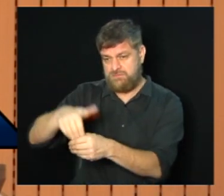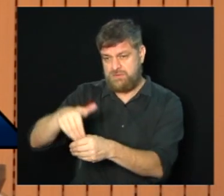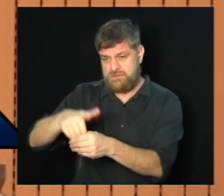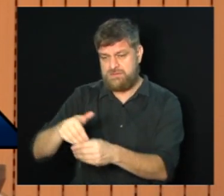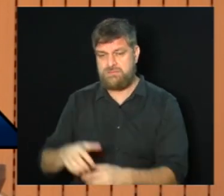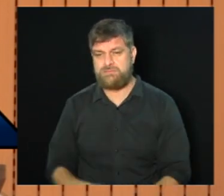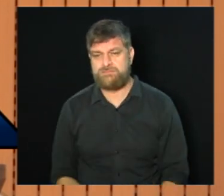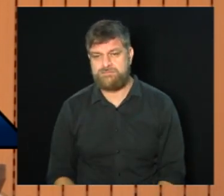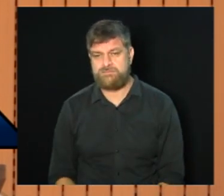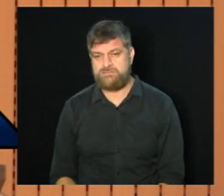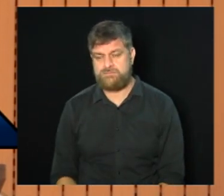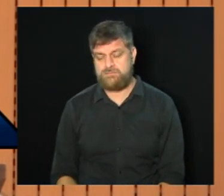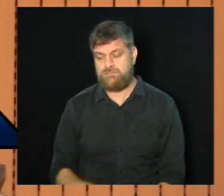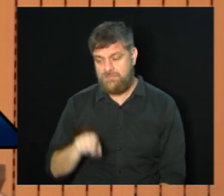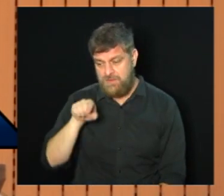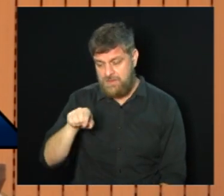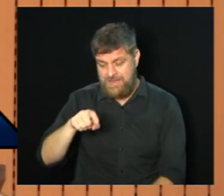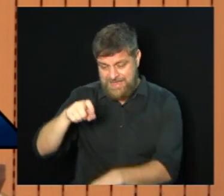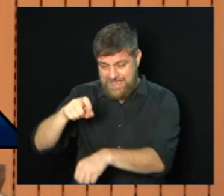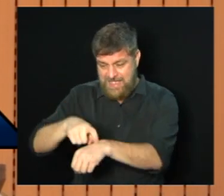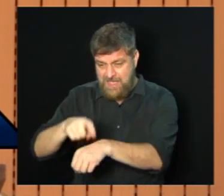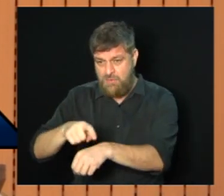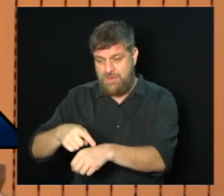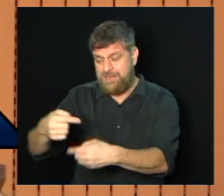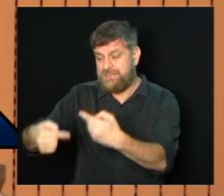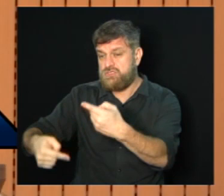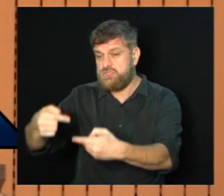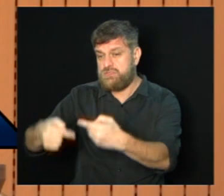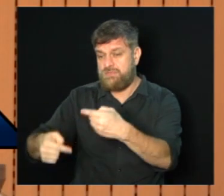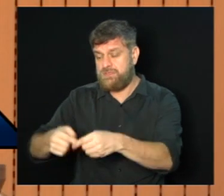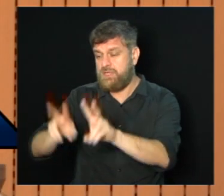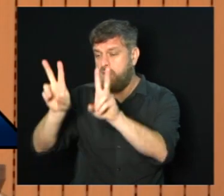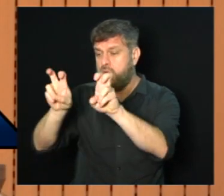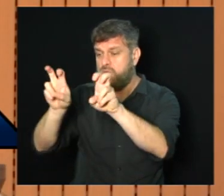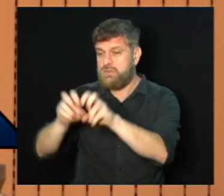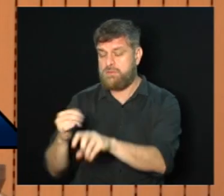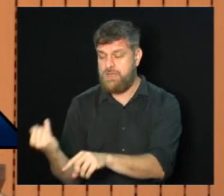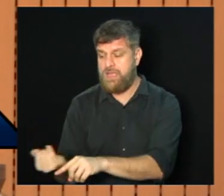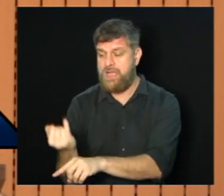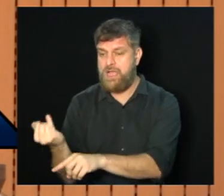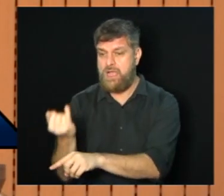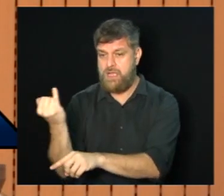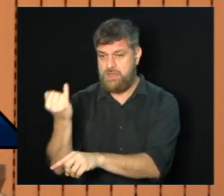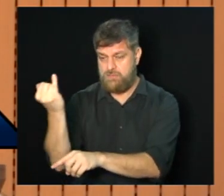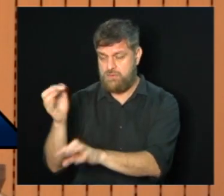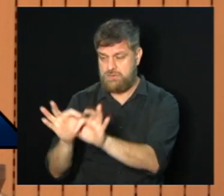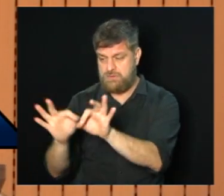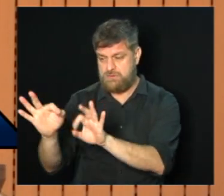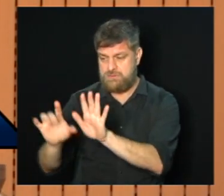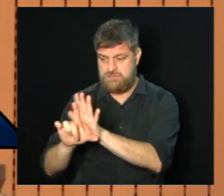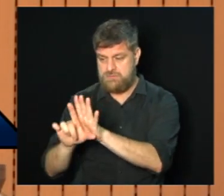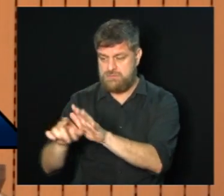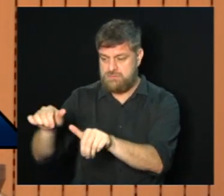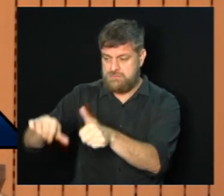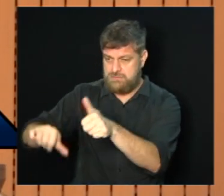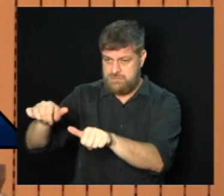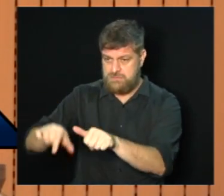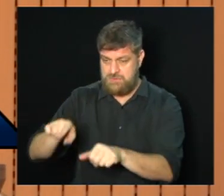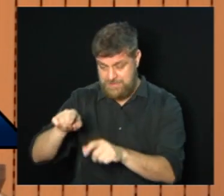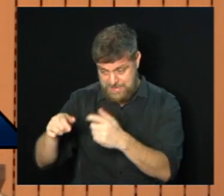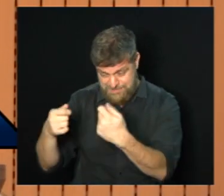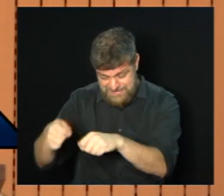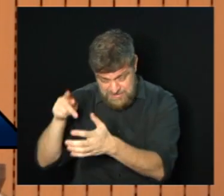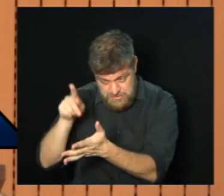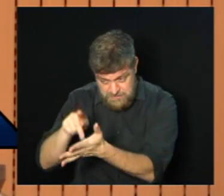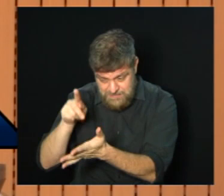segunda votação, que é onde é o palco ideal para nós debatermos aí a necessidade desse